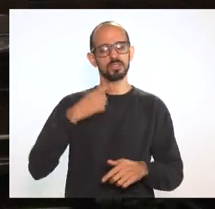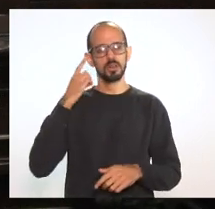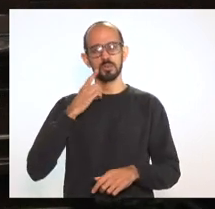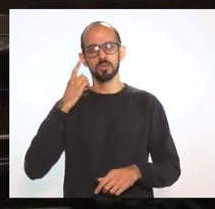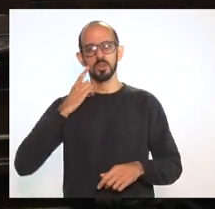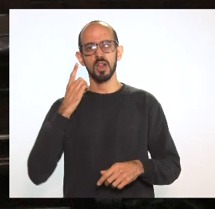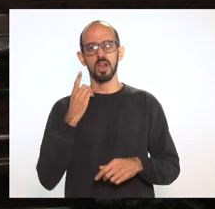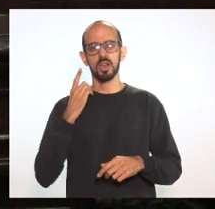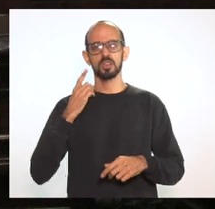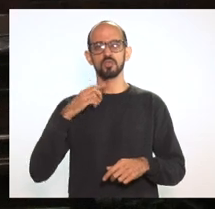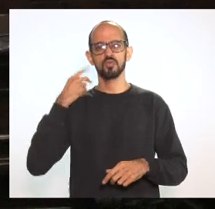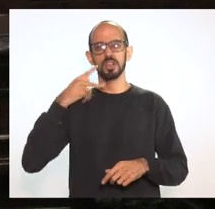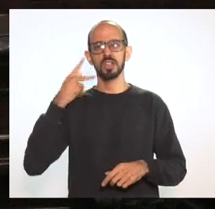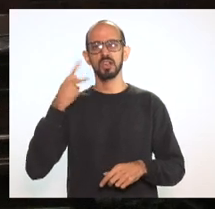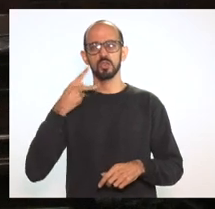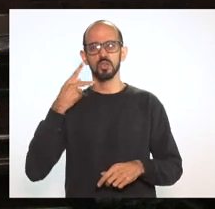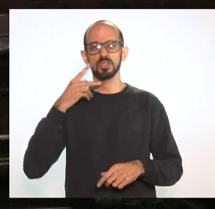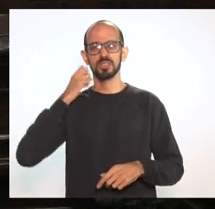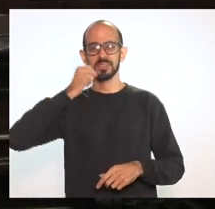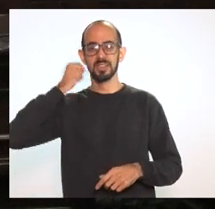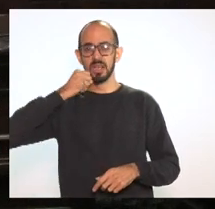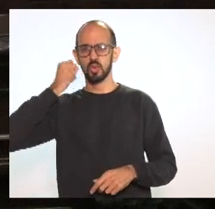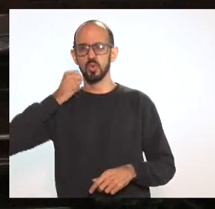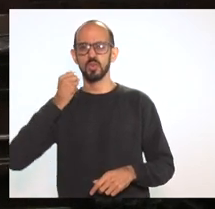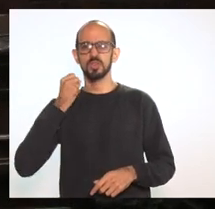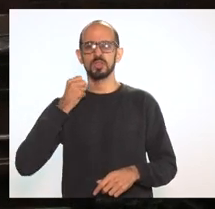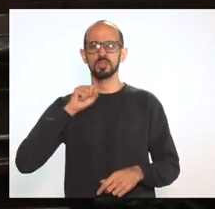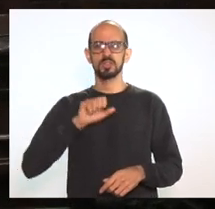deputados, vereadores, senadores.